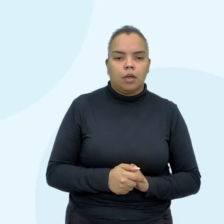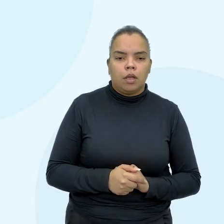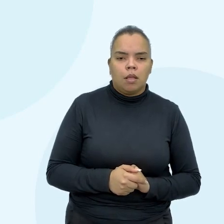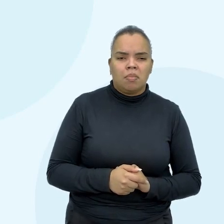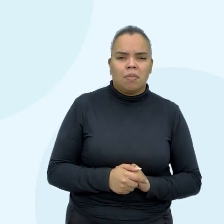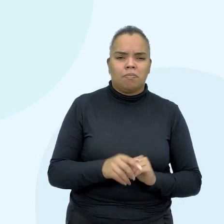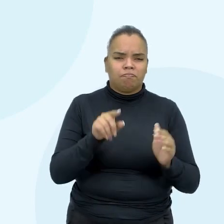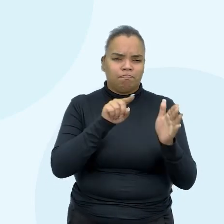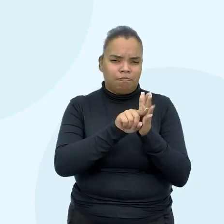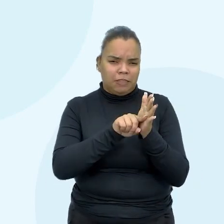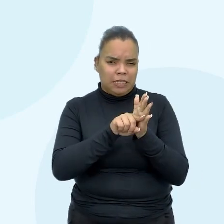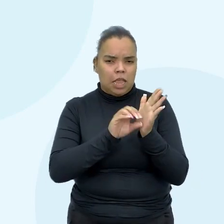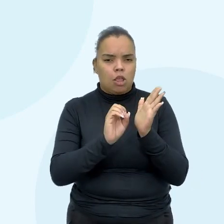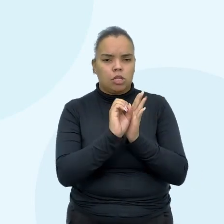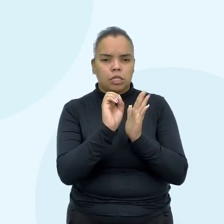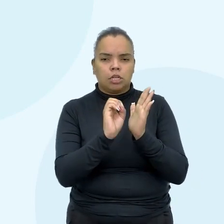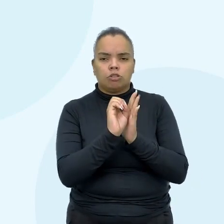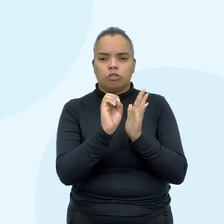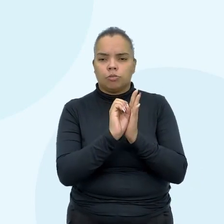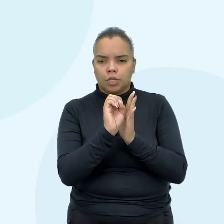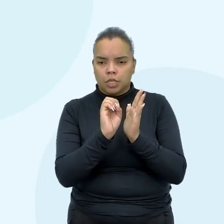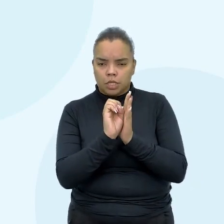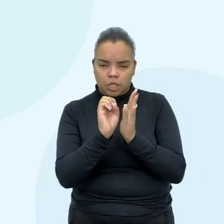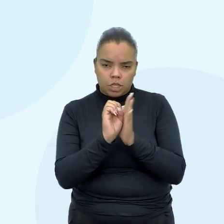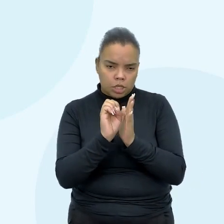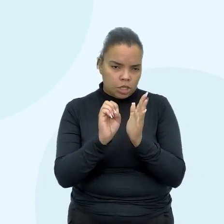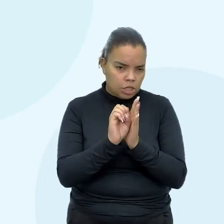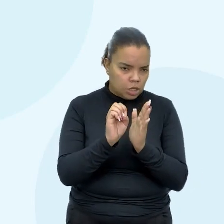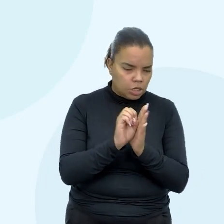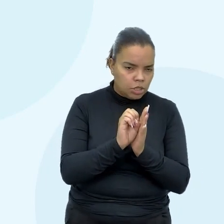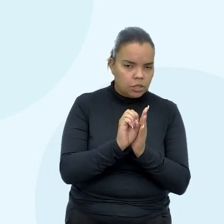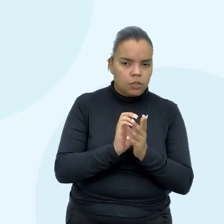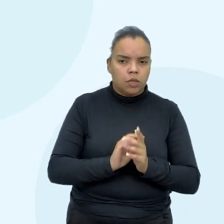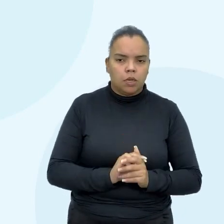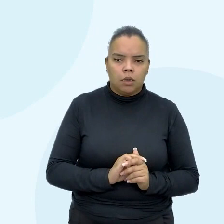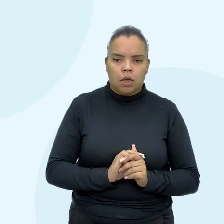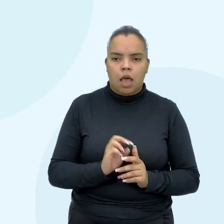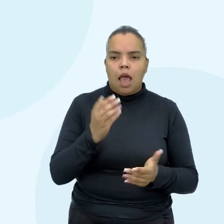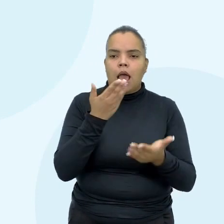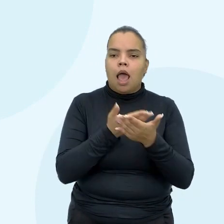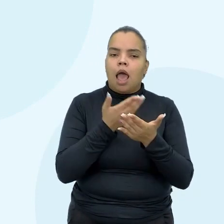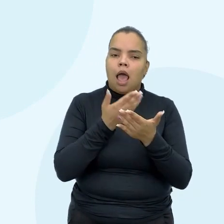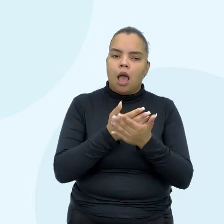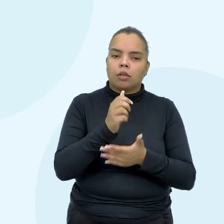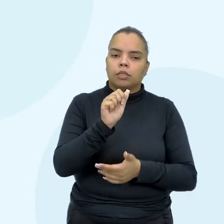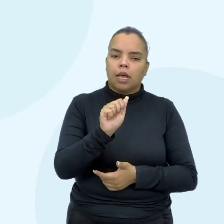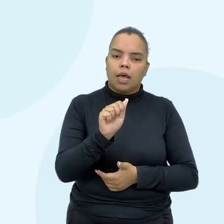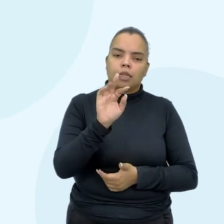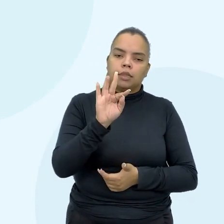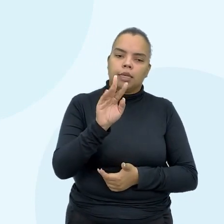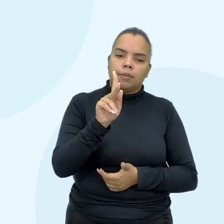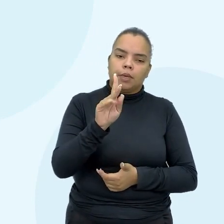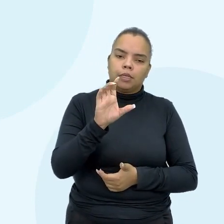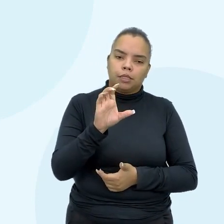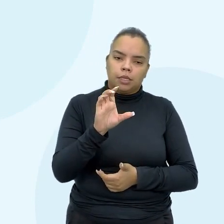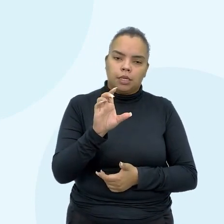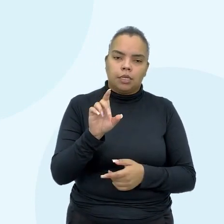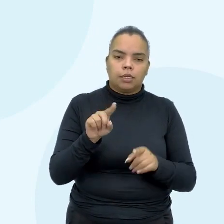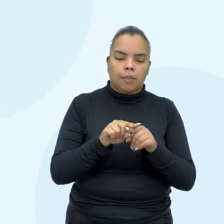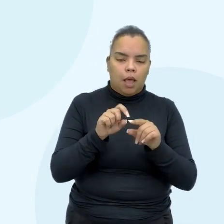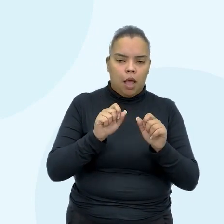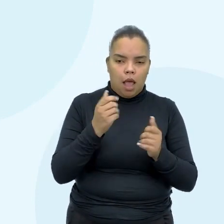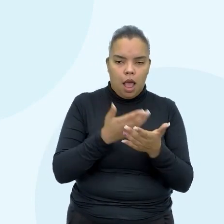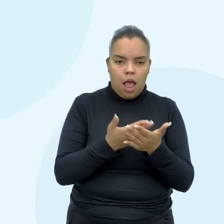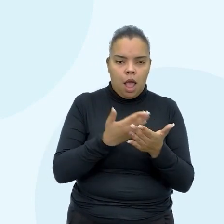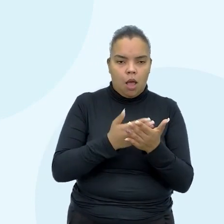buscar no repositório do Centro de Mídias, né, Marcelo? Sim. As ATPCs e aulas com vistas a aumentar o seu repertório